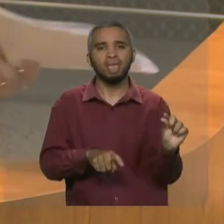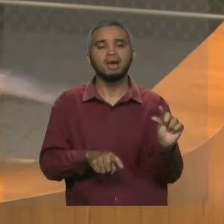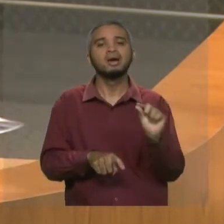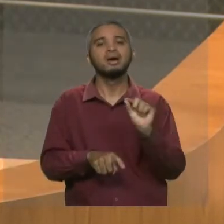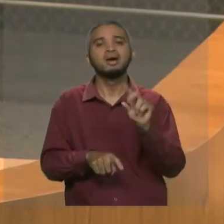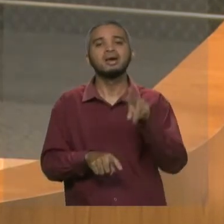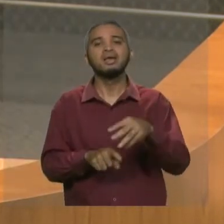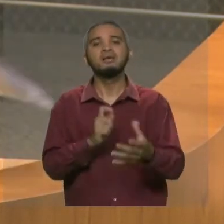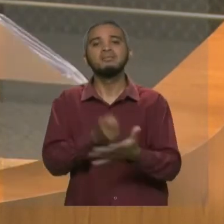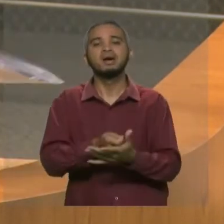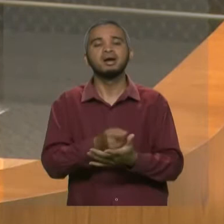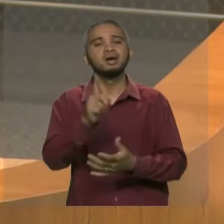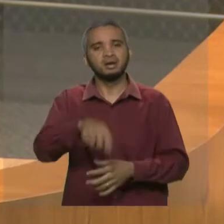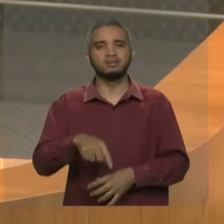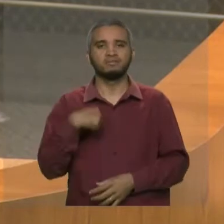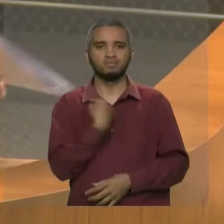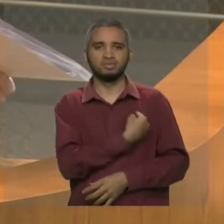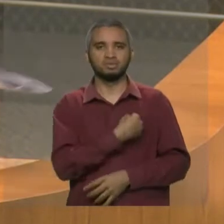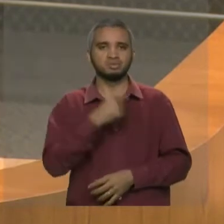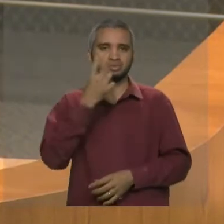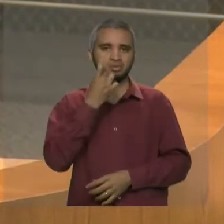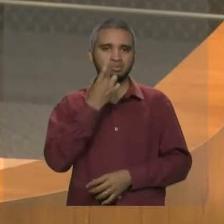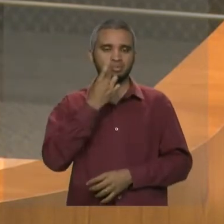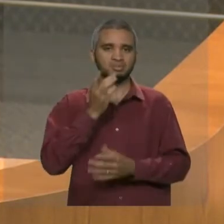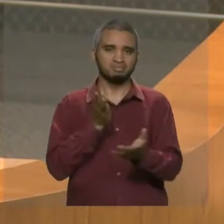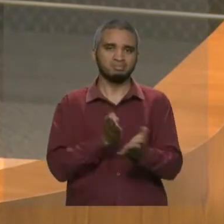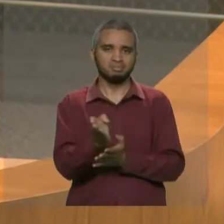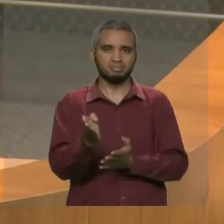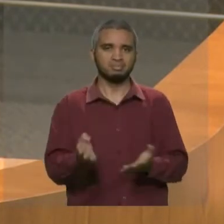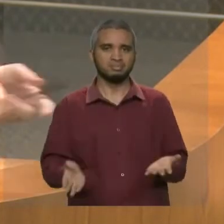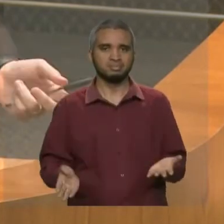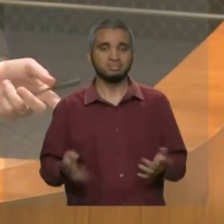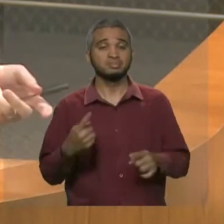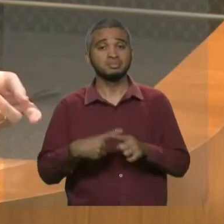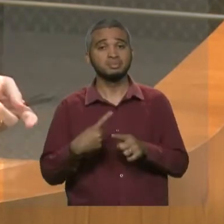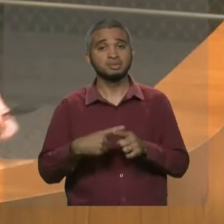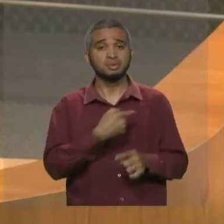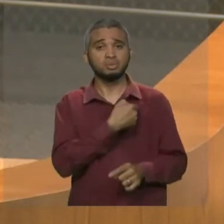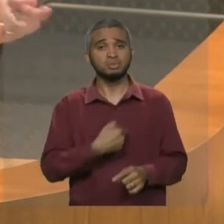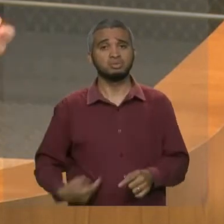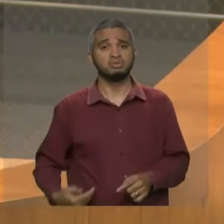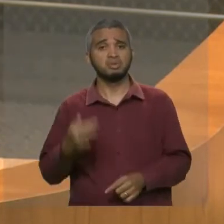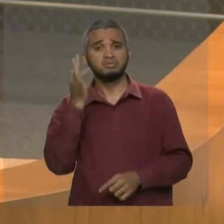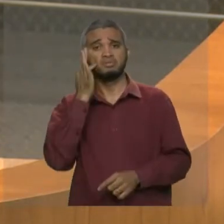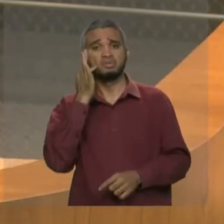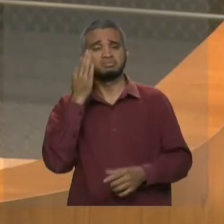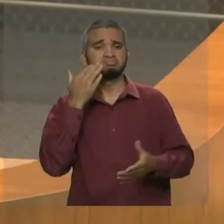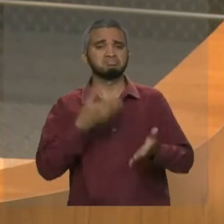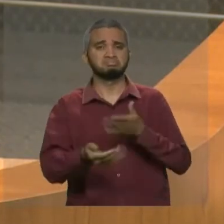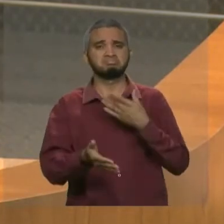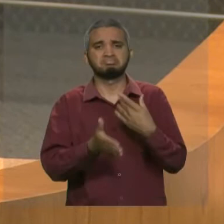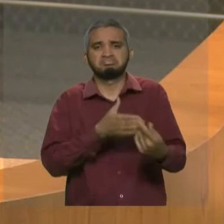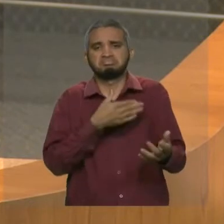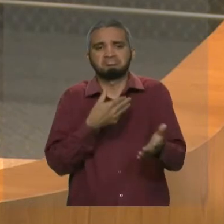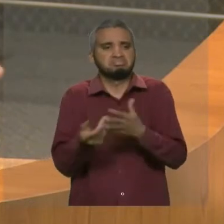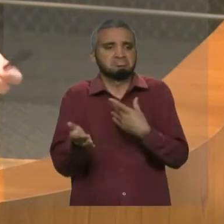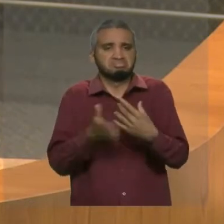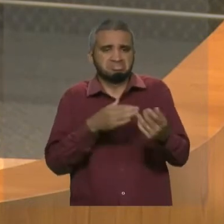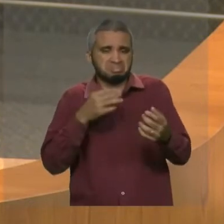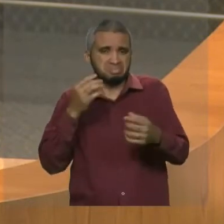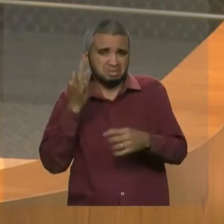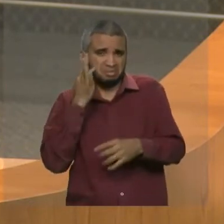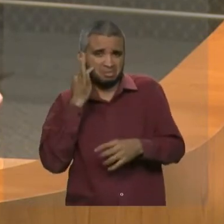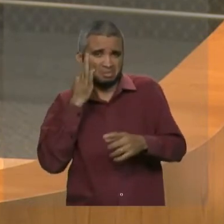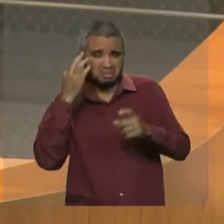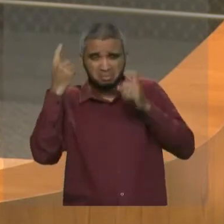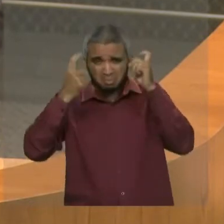forma sorrateira? Nós, deputados. Por quê? Porque o governador Flávio Dino está pouco se lixando. Se ele vai aqui para finalizar